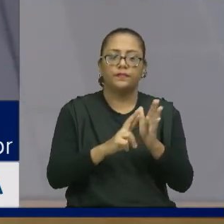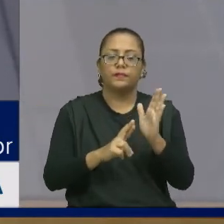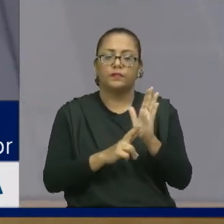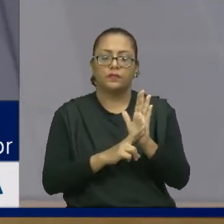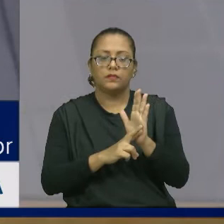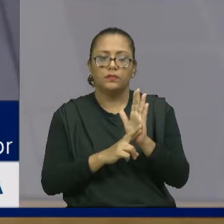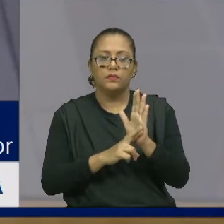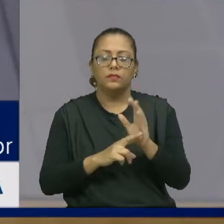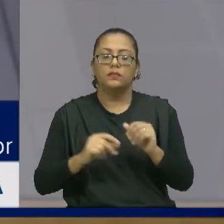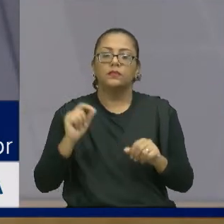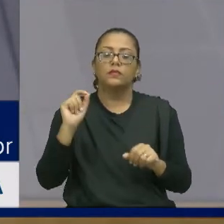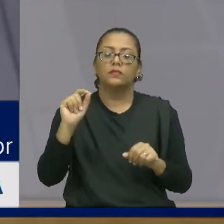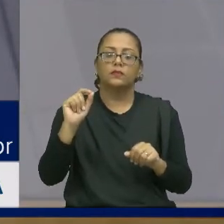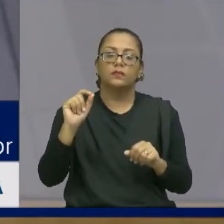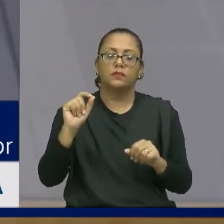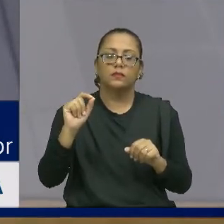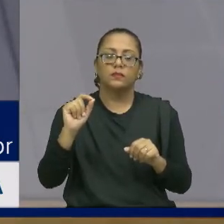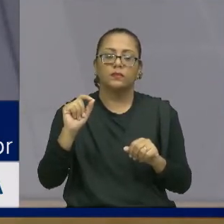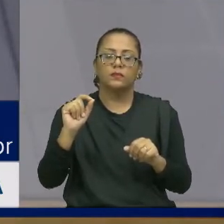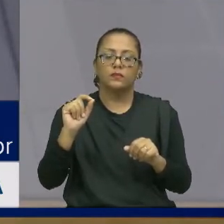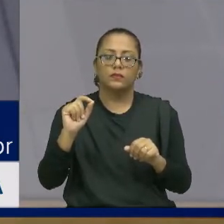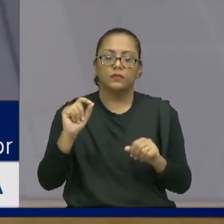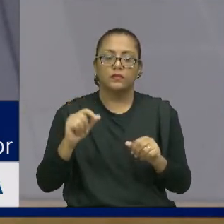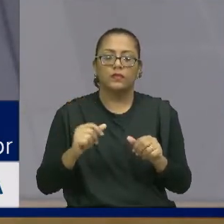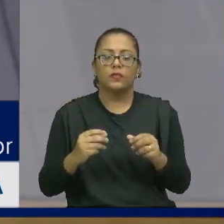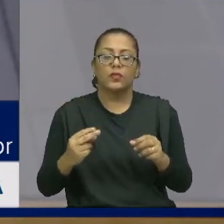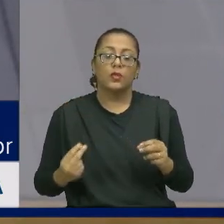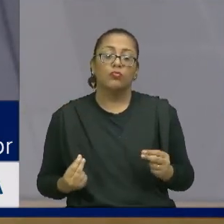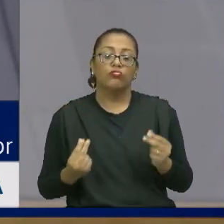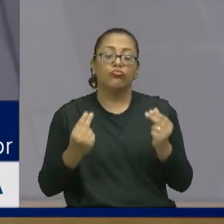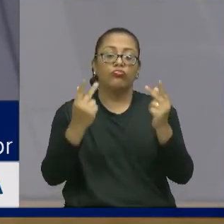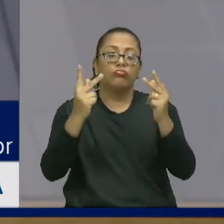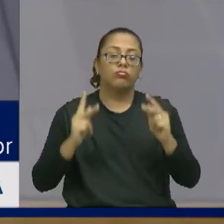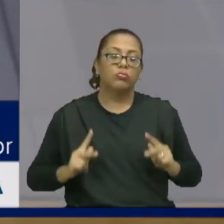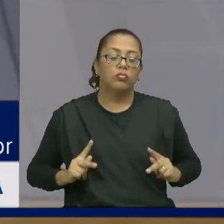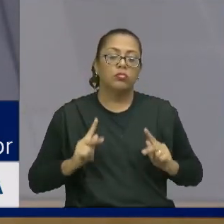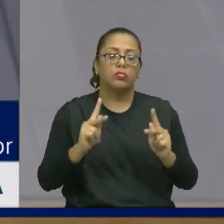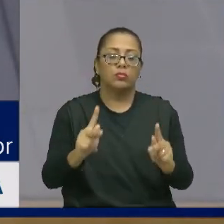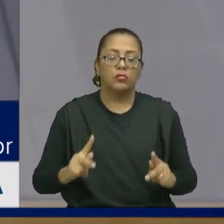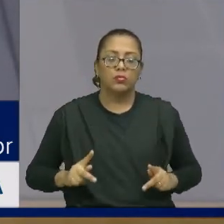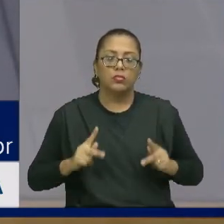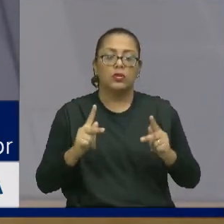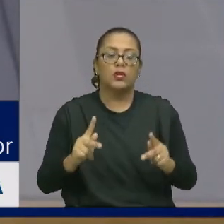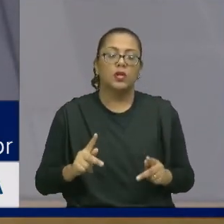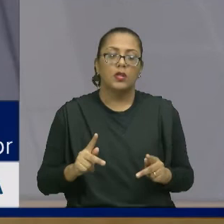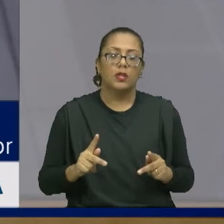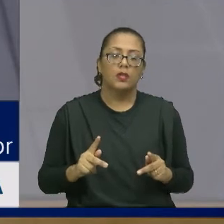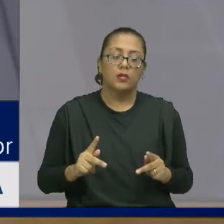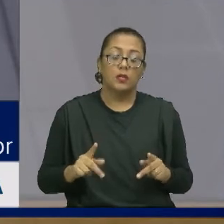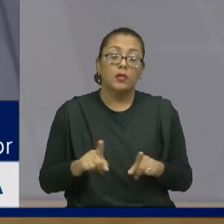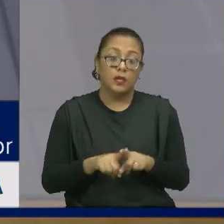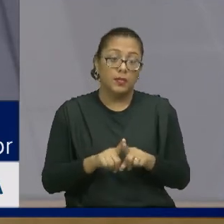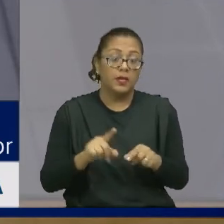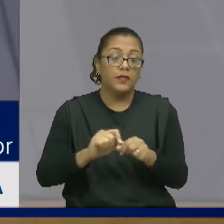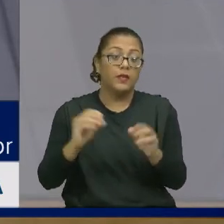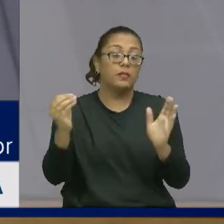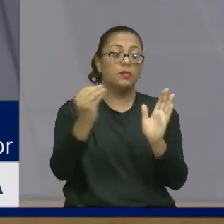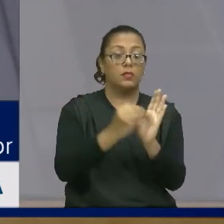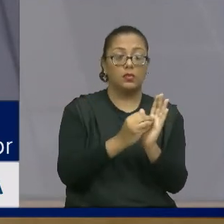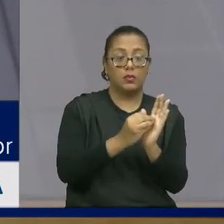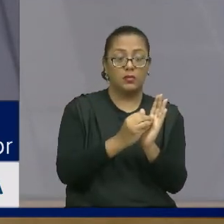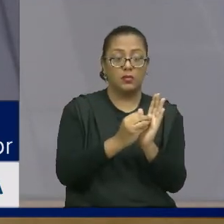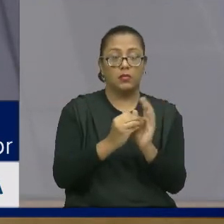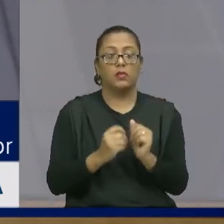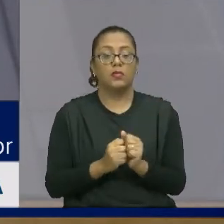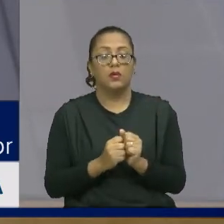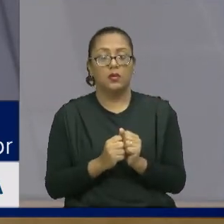os lançamentos e a incidência de tributos. Fiz uma emenda nessa questão. A Câmara que